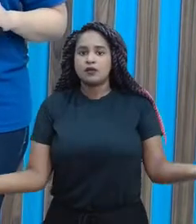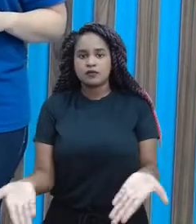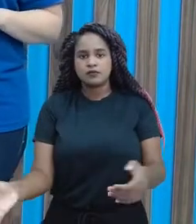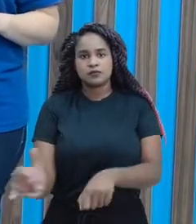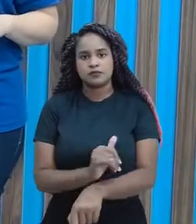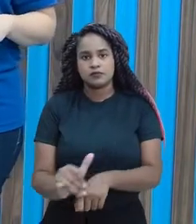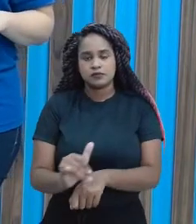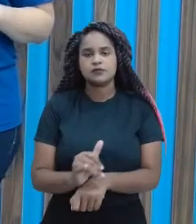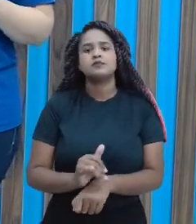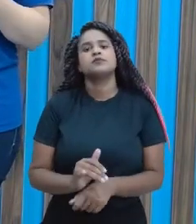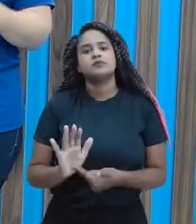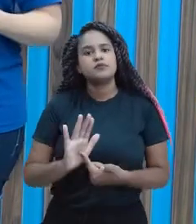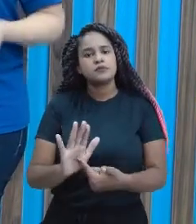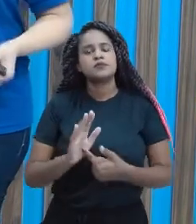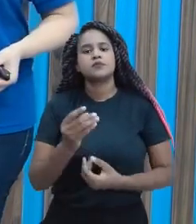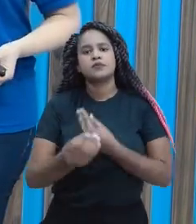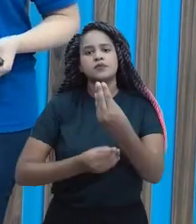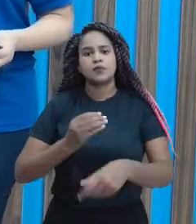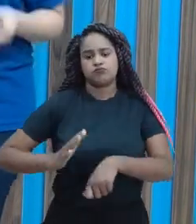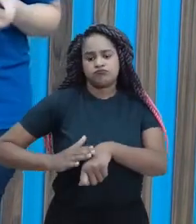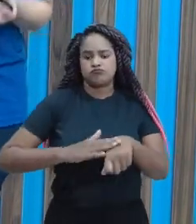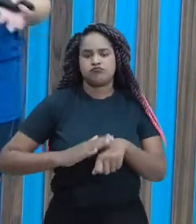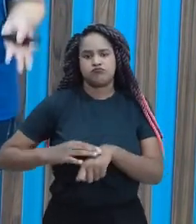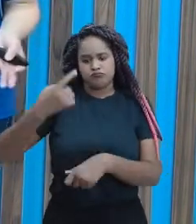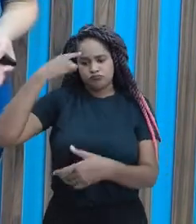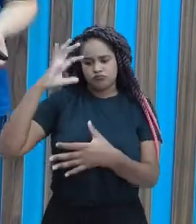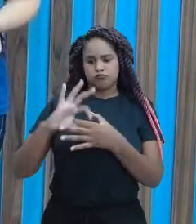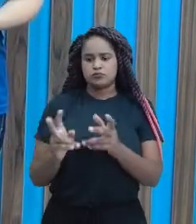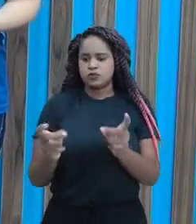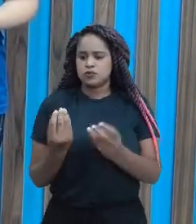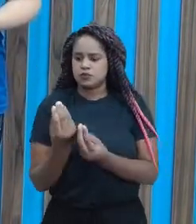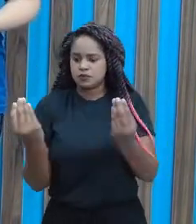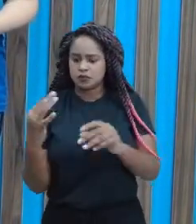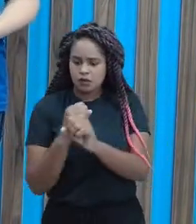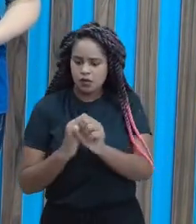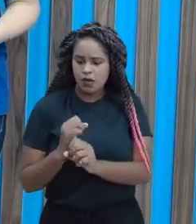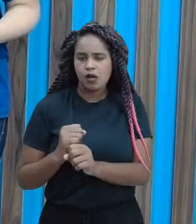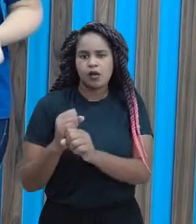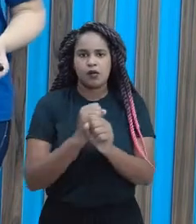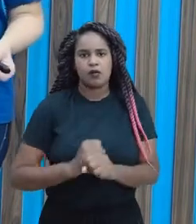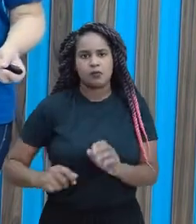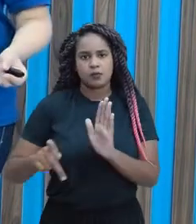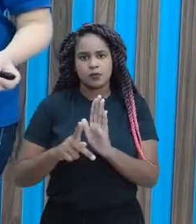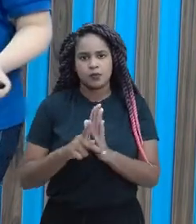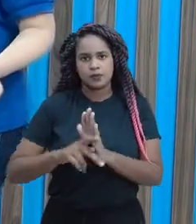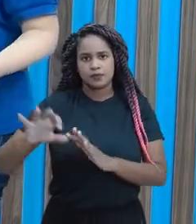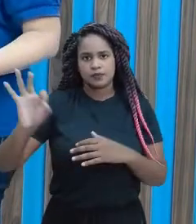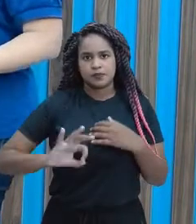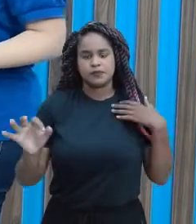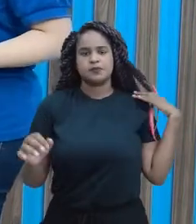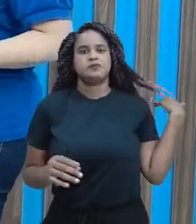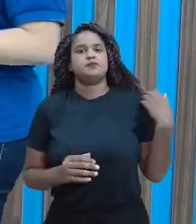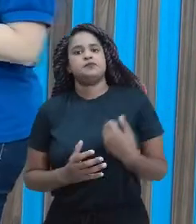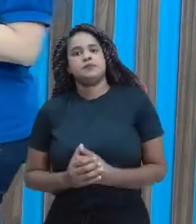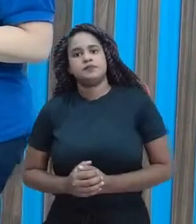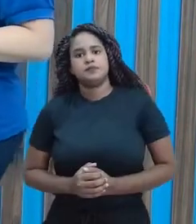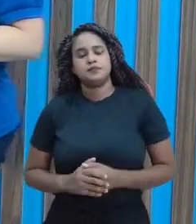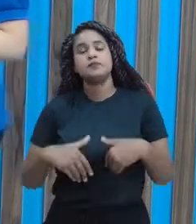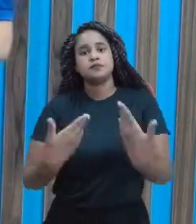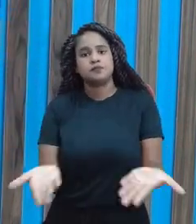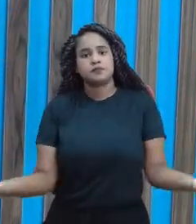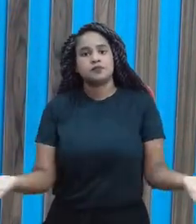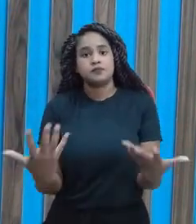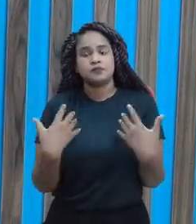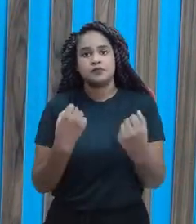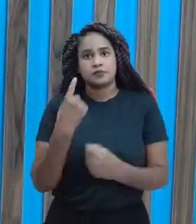para que a gente consiga ter essa autonomia, né? Consiga perceber esse cálculo da porcentagem aí acontecendo, tá? Então vamos lá,